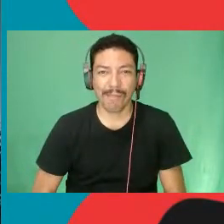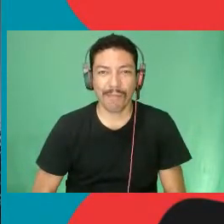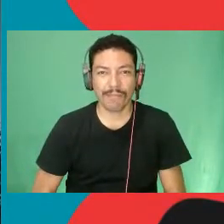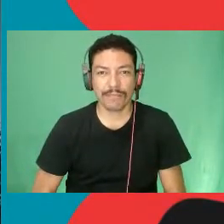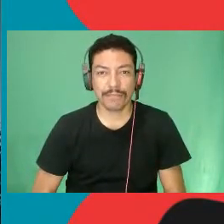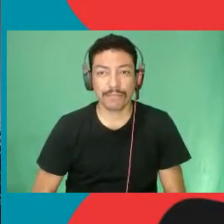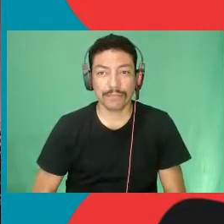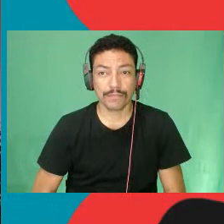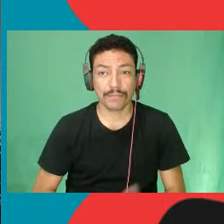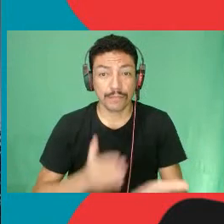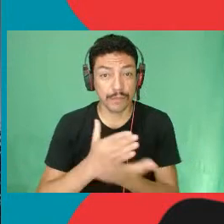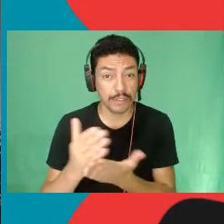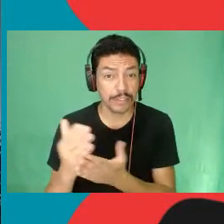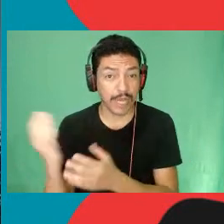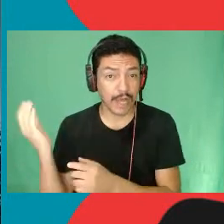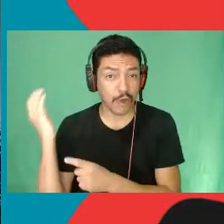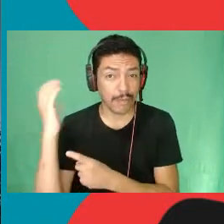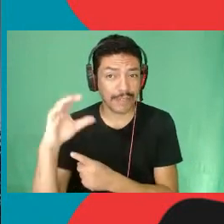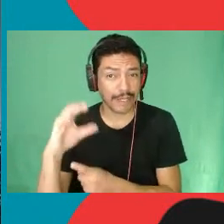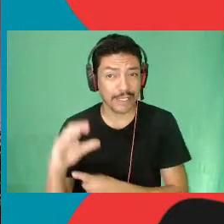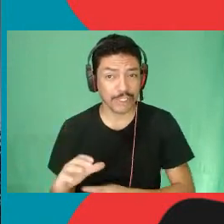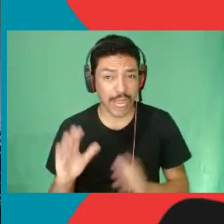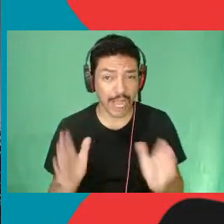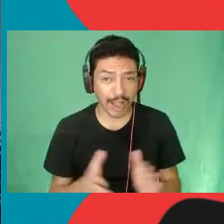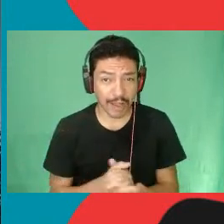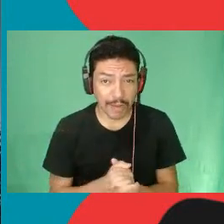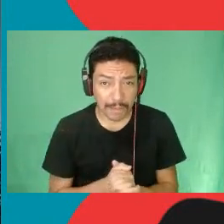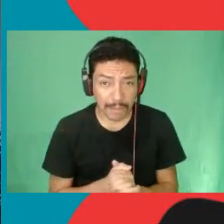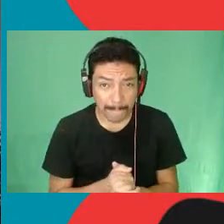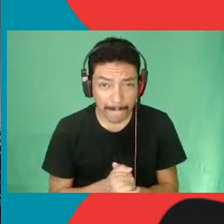chegar uns comentários aí já? Deixa eu ver se... Opa.